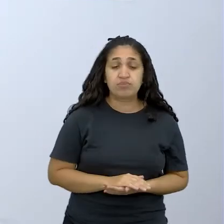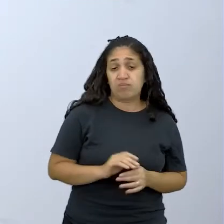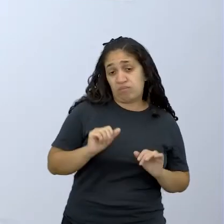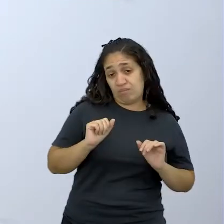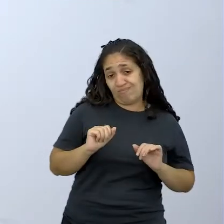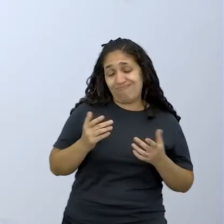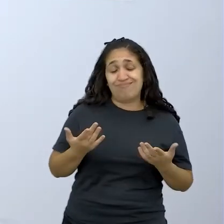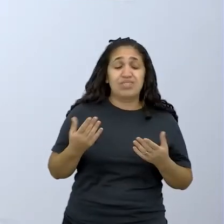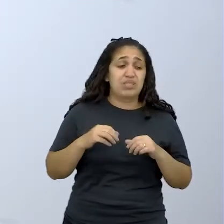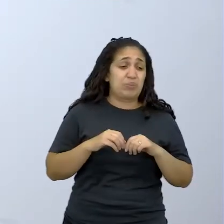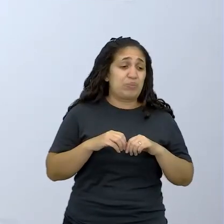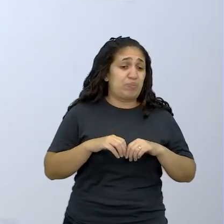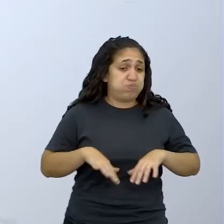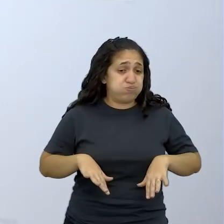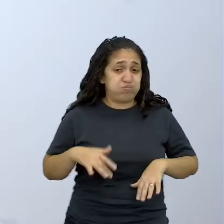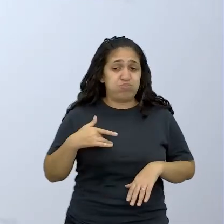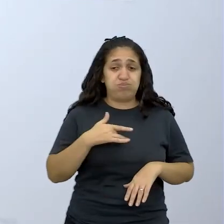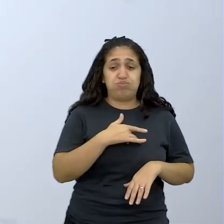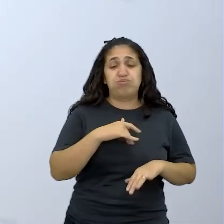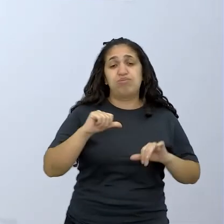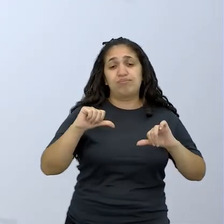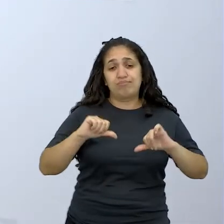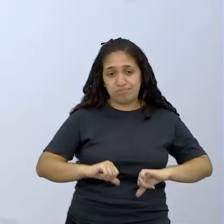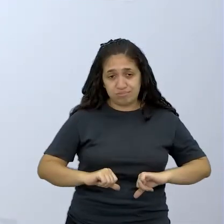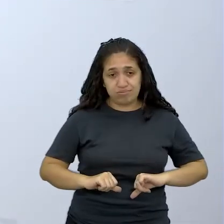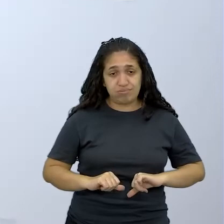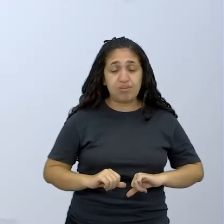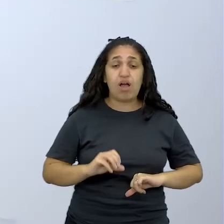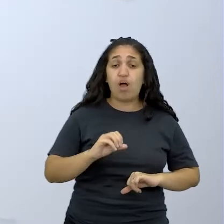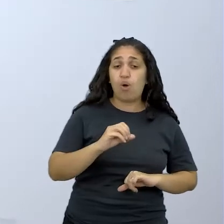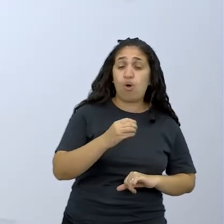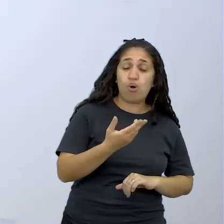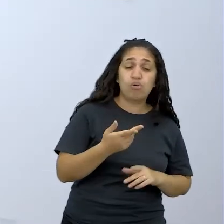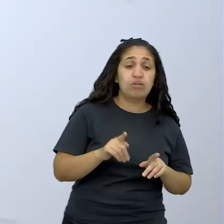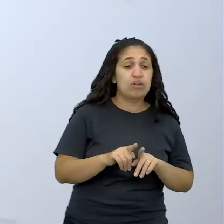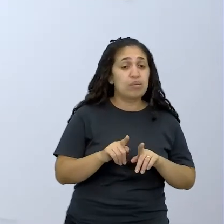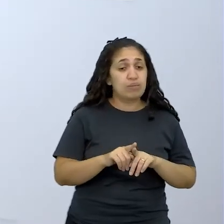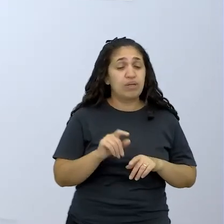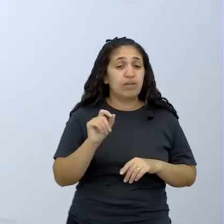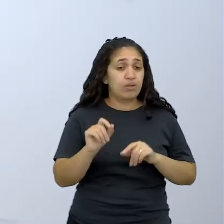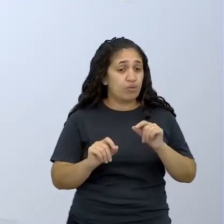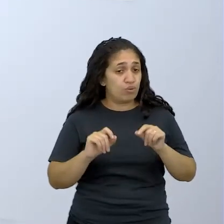ser muito prejudicial para a saúde, ou em outros casos,